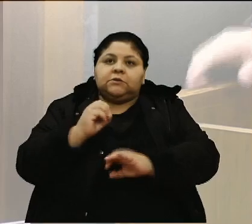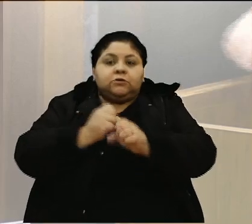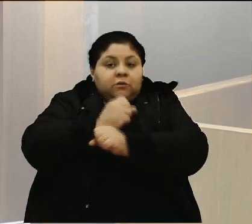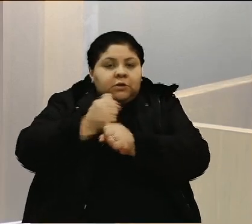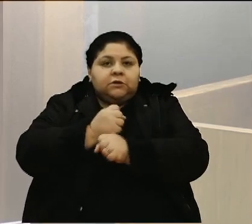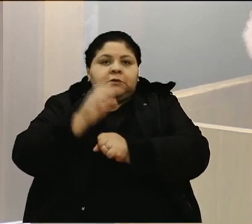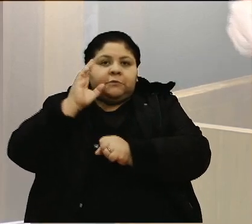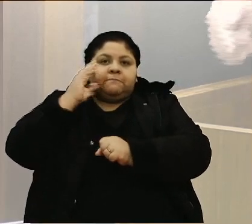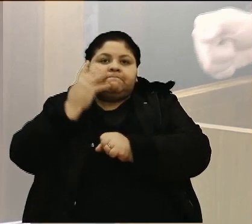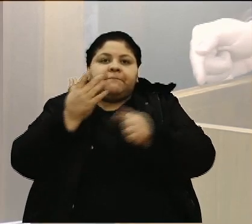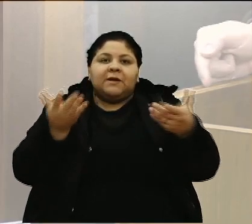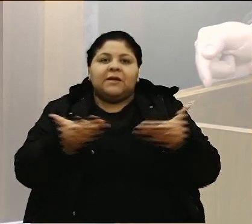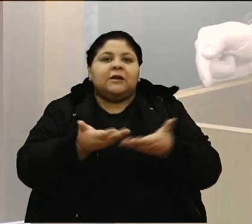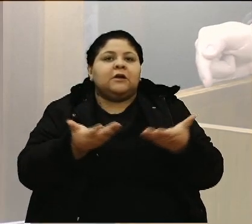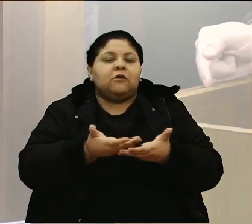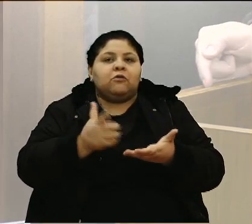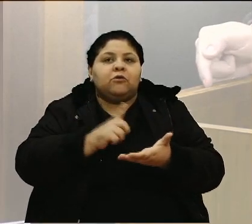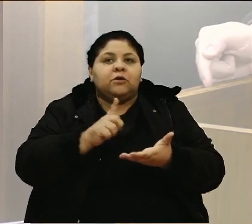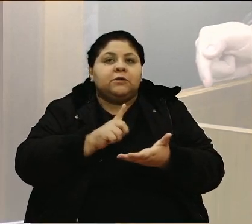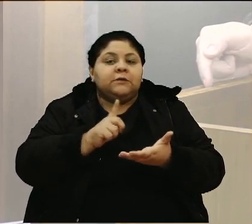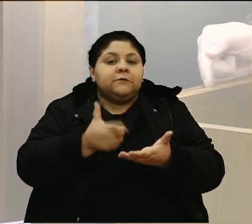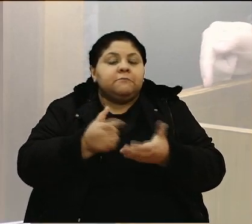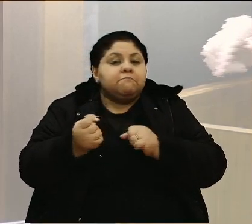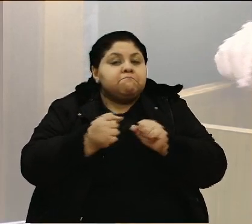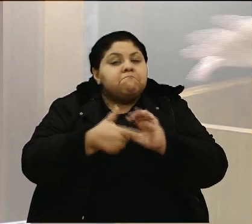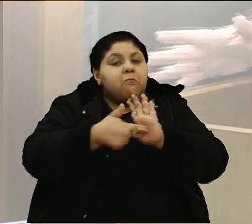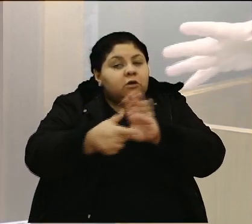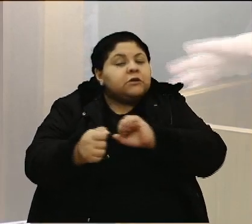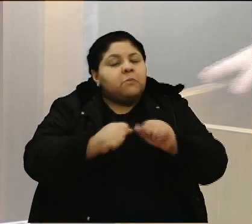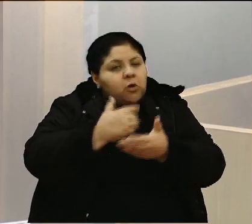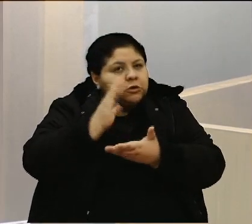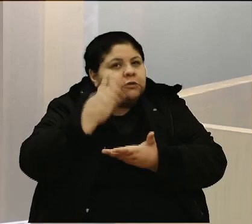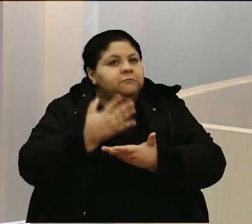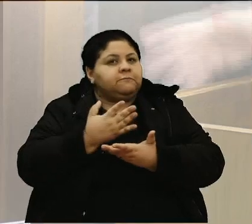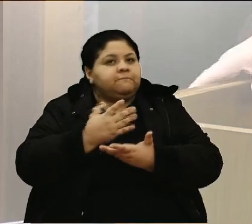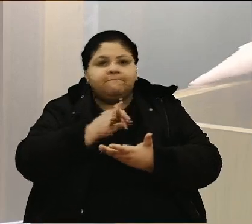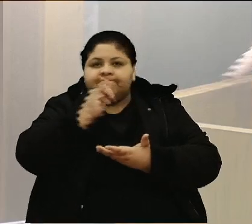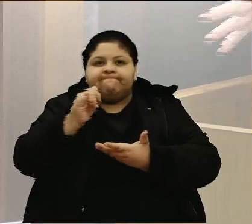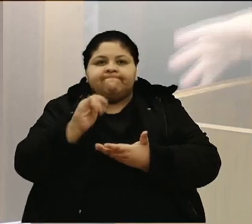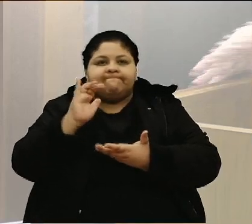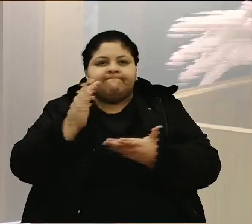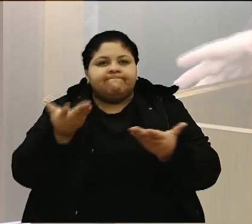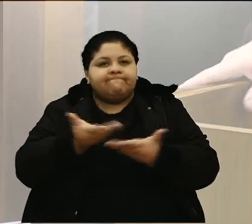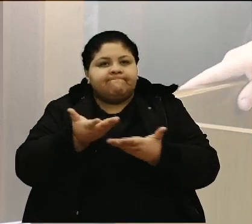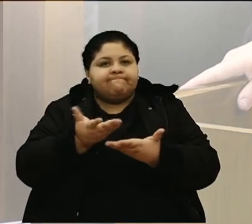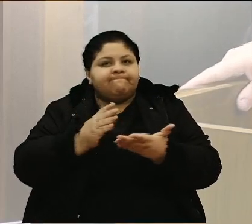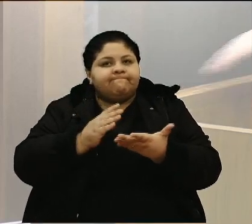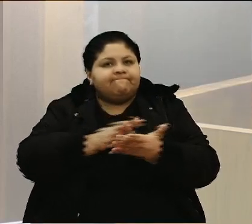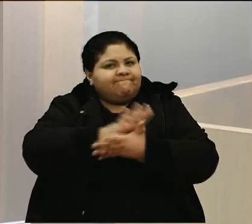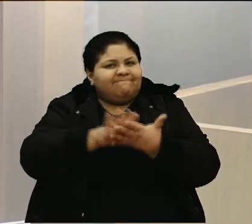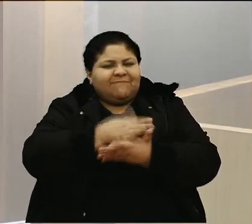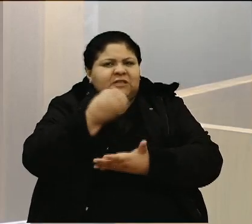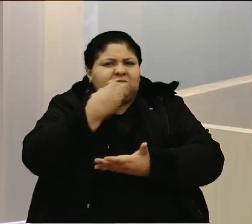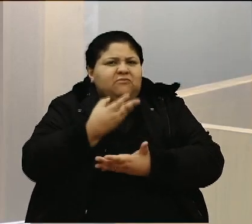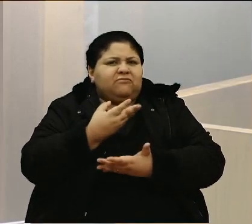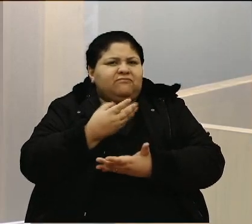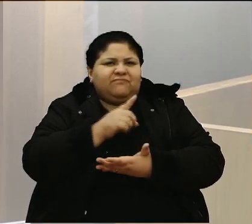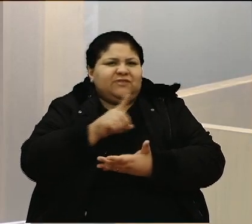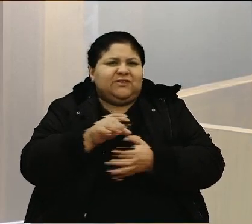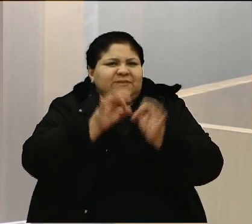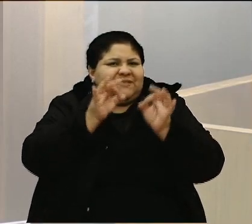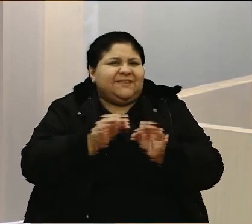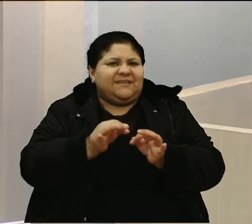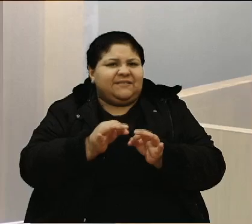saia. E agora tem uma sinalização de sair. Então, a dizer agora que nada funciona, que nada também não confere com a verdade dos